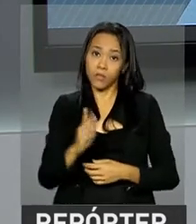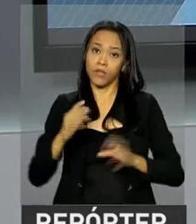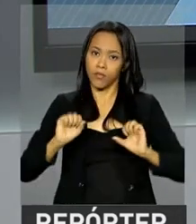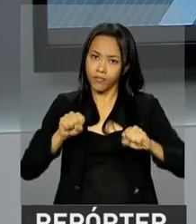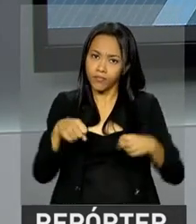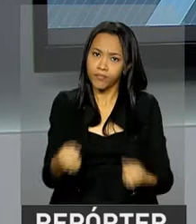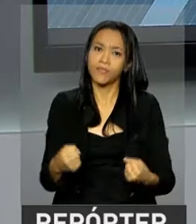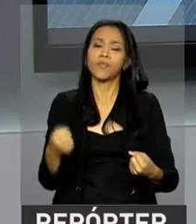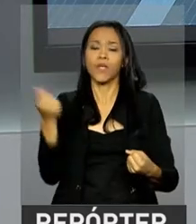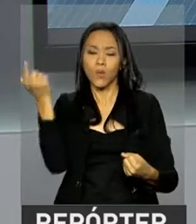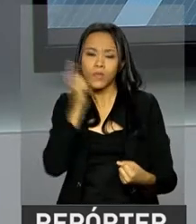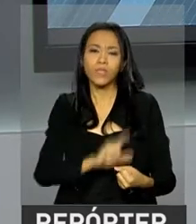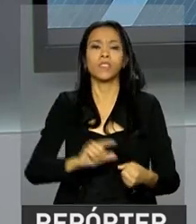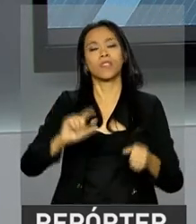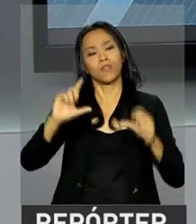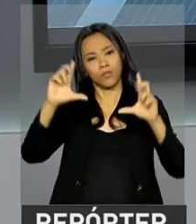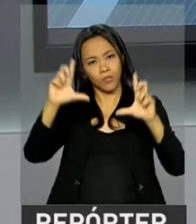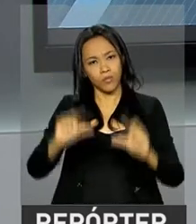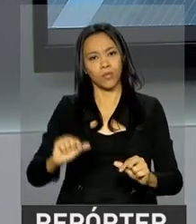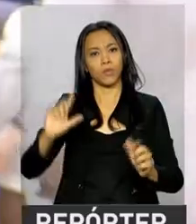país está vencendo a recessão.